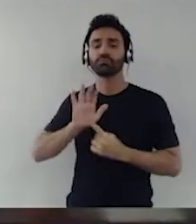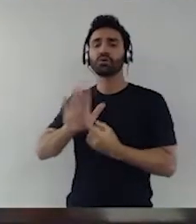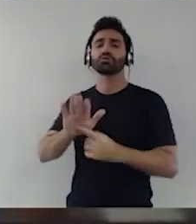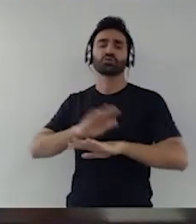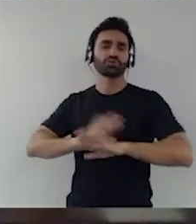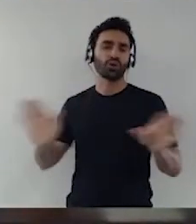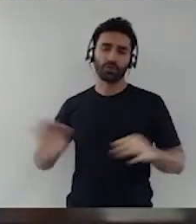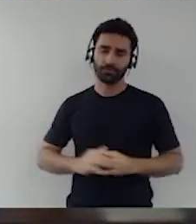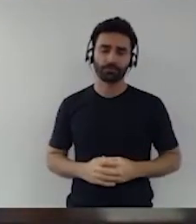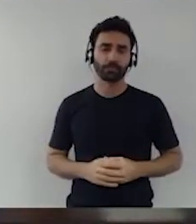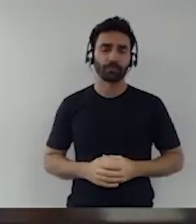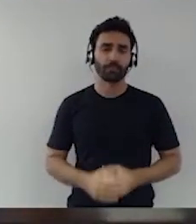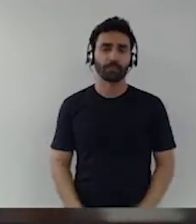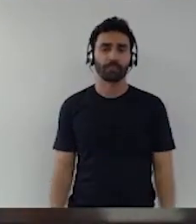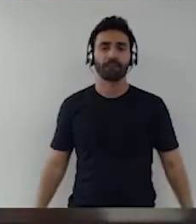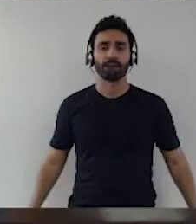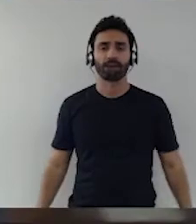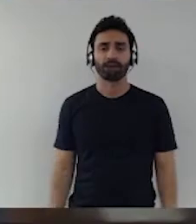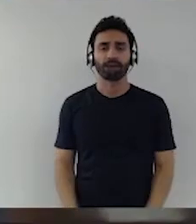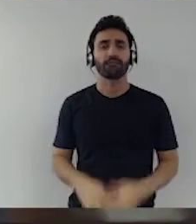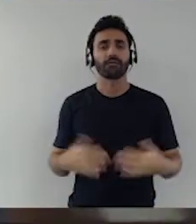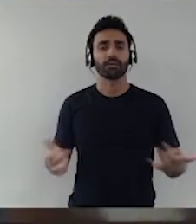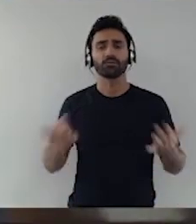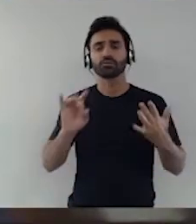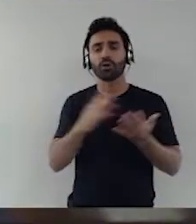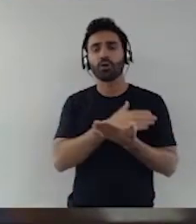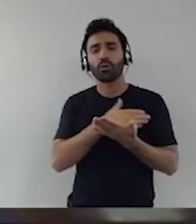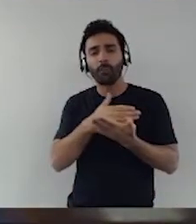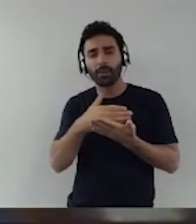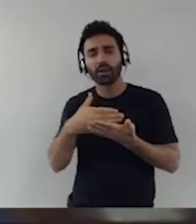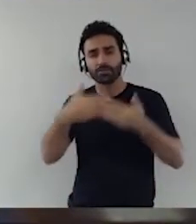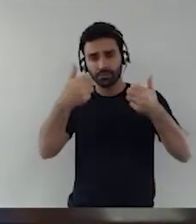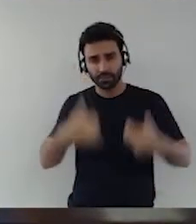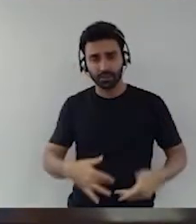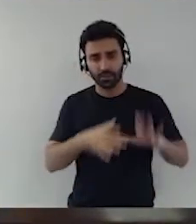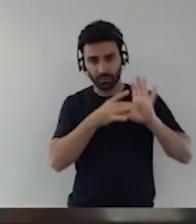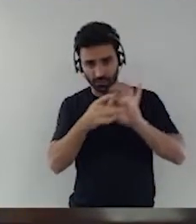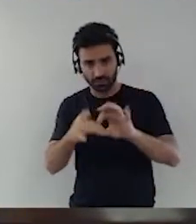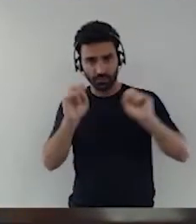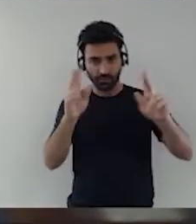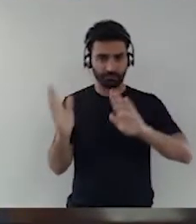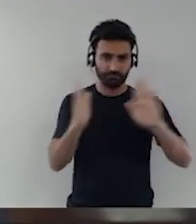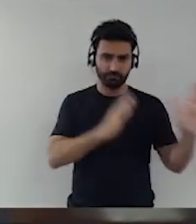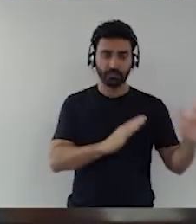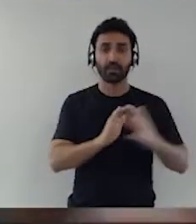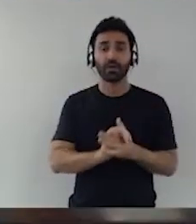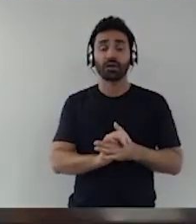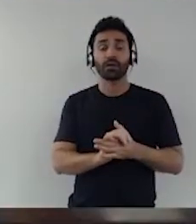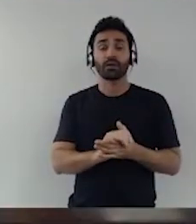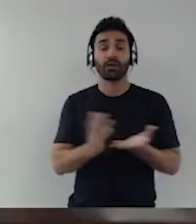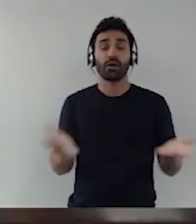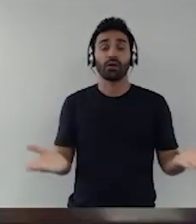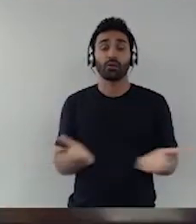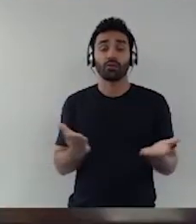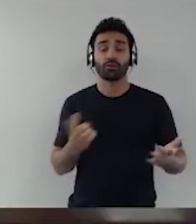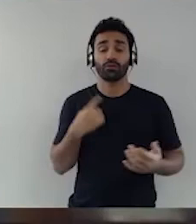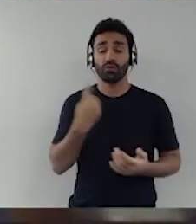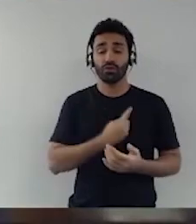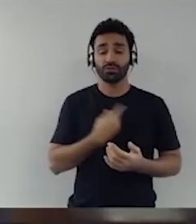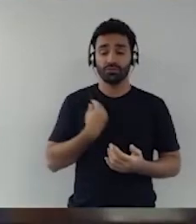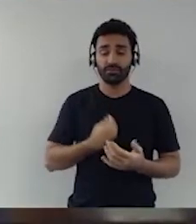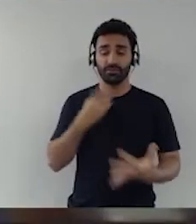então, essa questão preambular. Dito isso, trazendo aí para o nosso campo, o campo